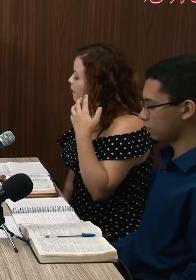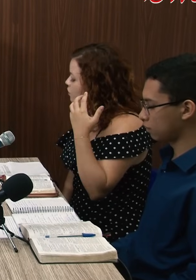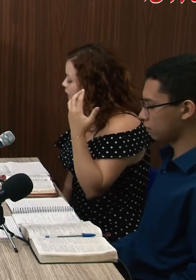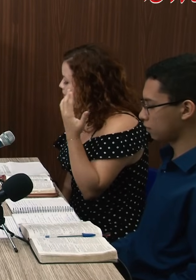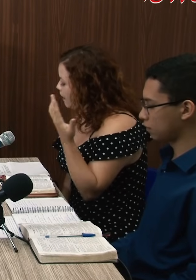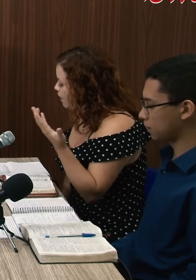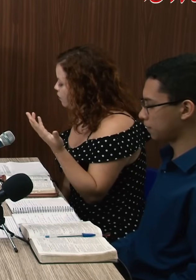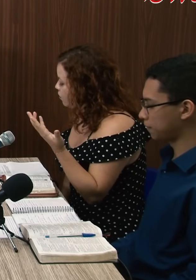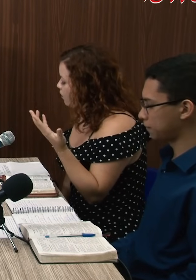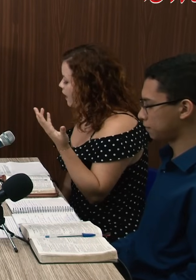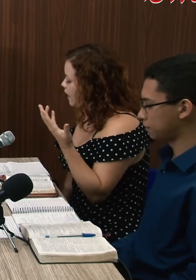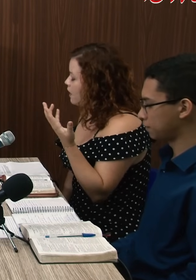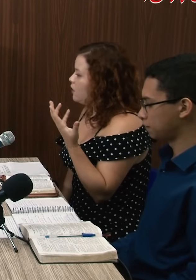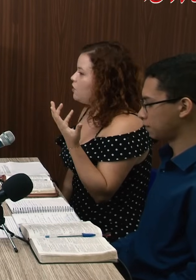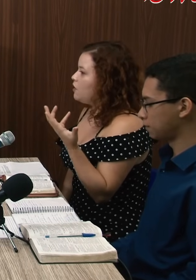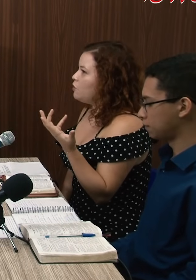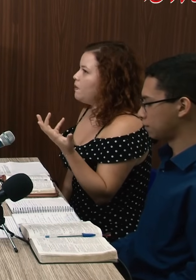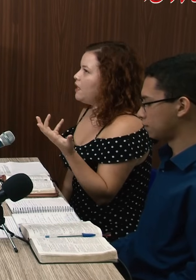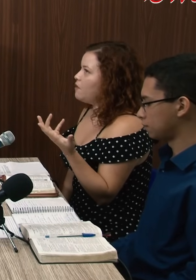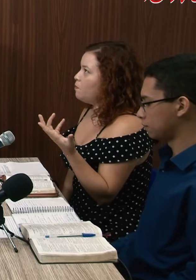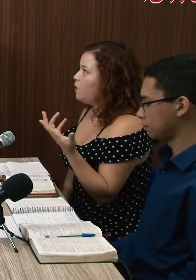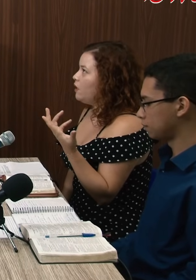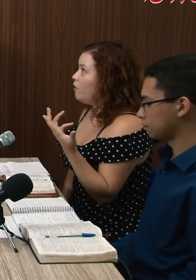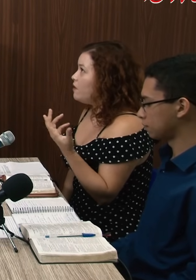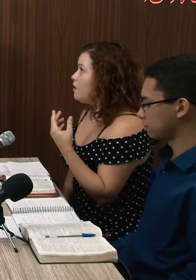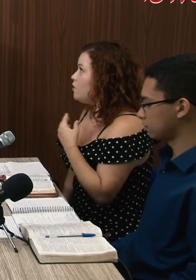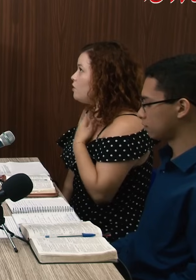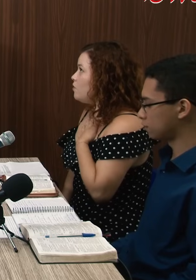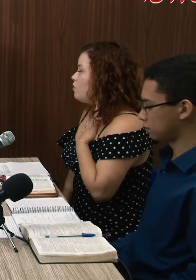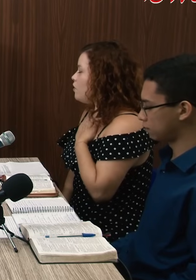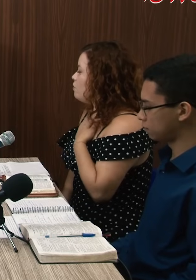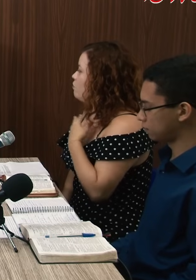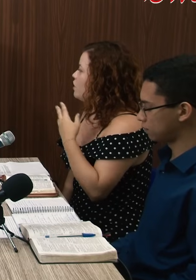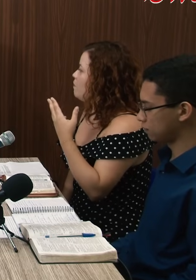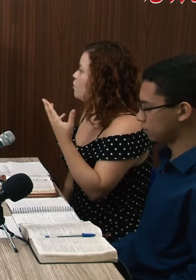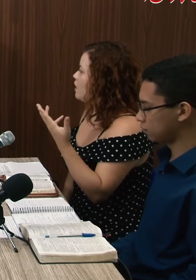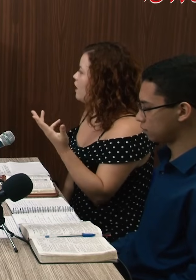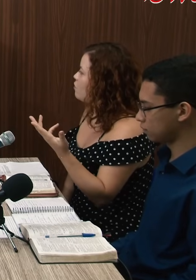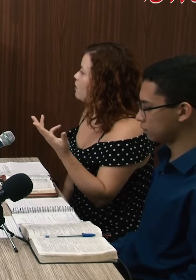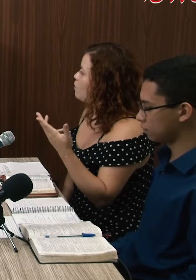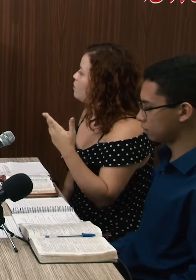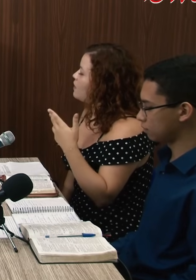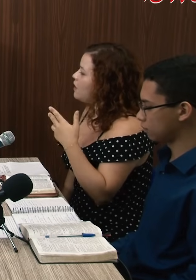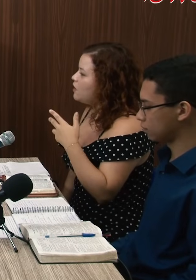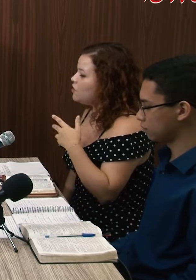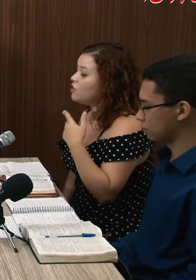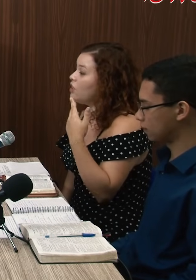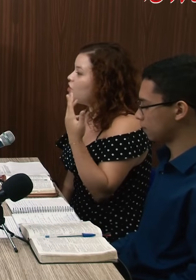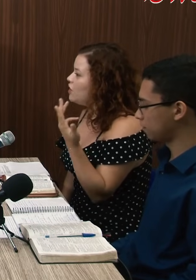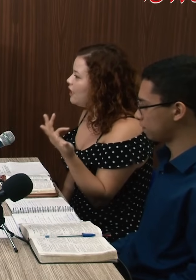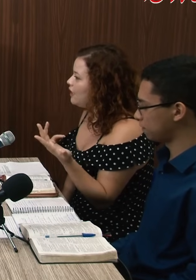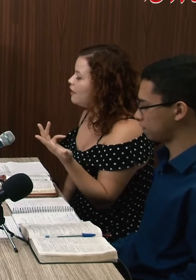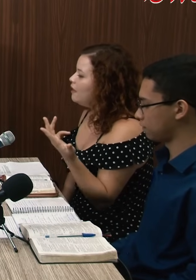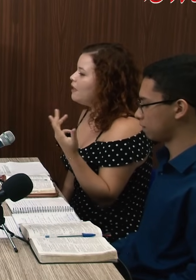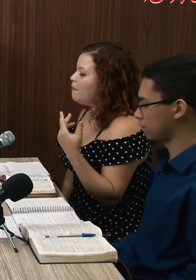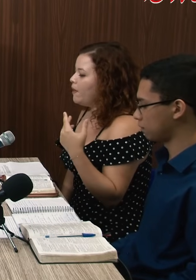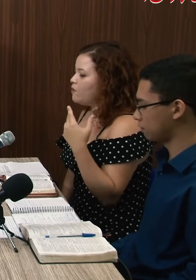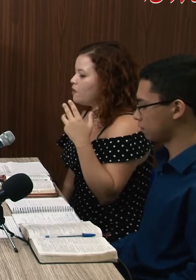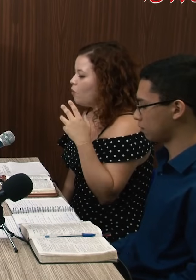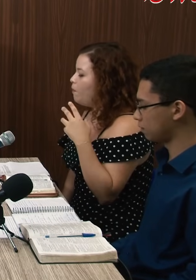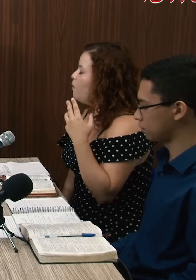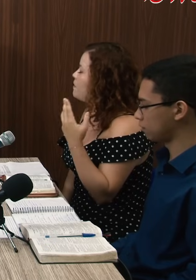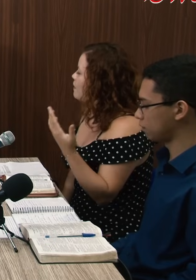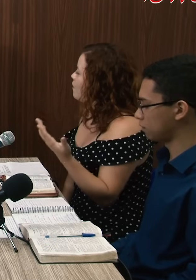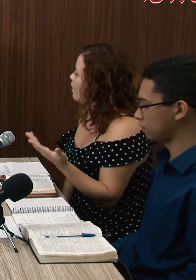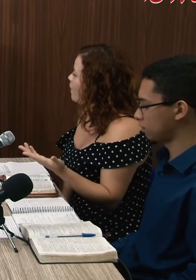desse compartilhamento, não é, de experiências, porque nós antes não tínhamos direitos, né? Somos igreja gentílica, mas